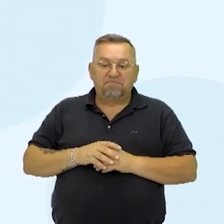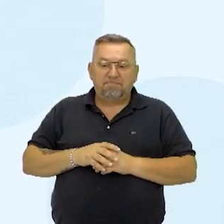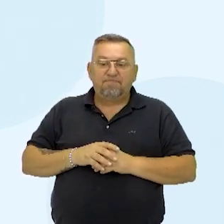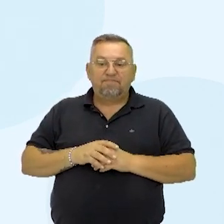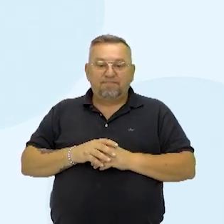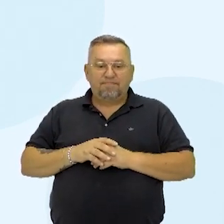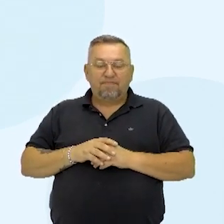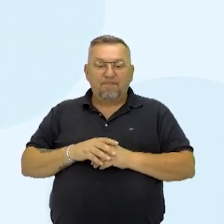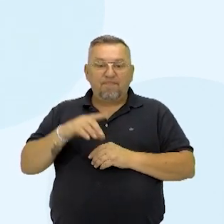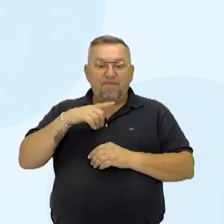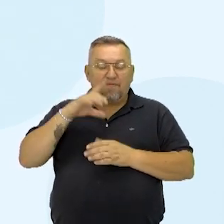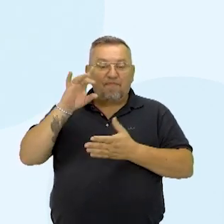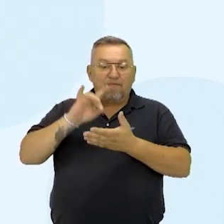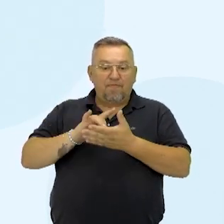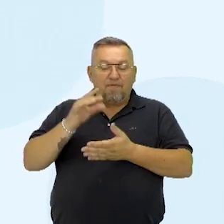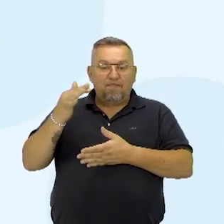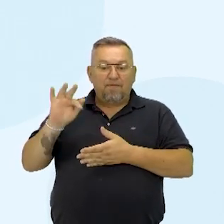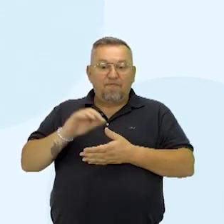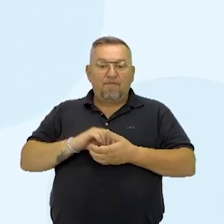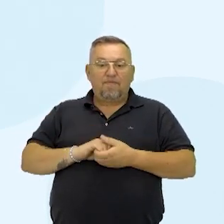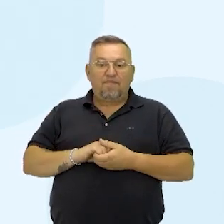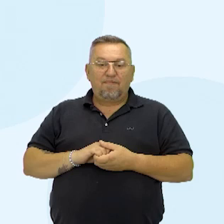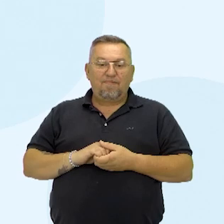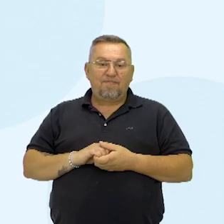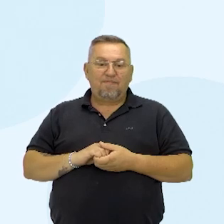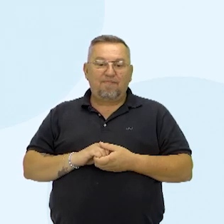pessoa ou não. Então, aí é verdadeiro ou falso?